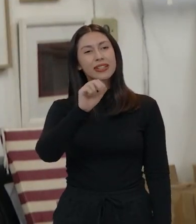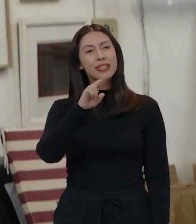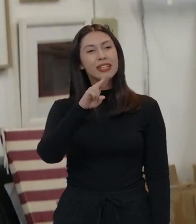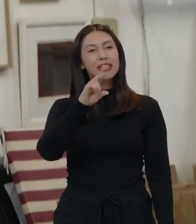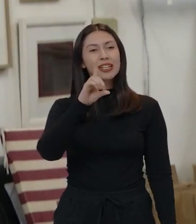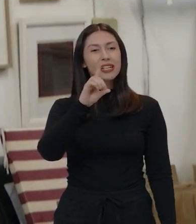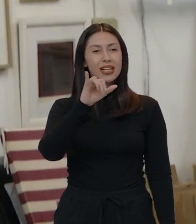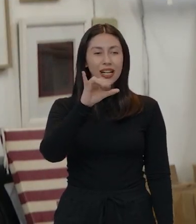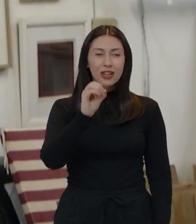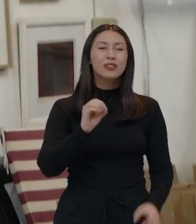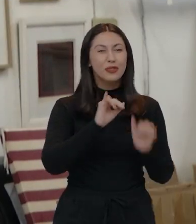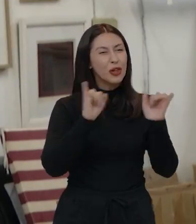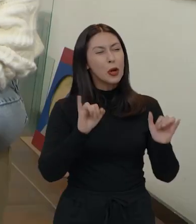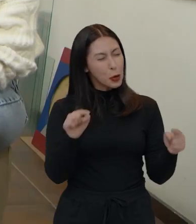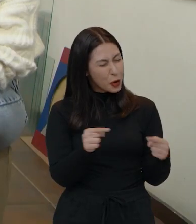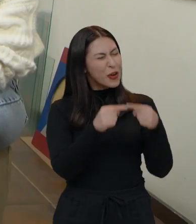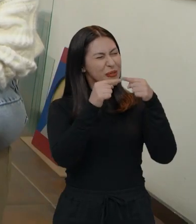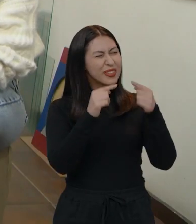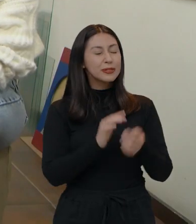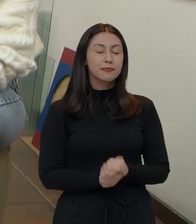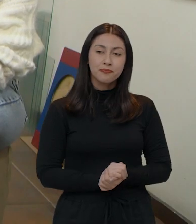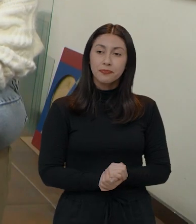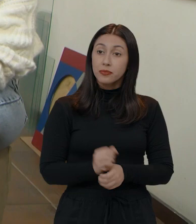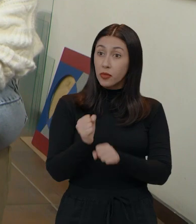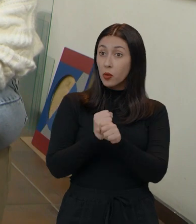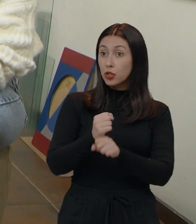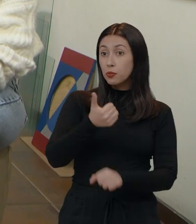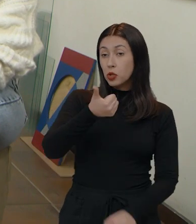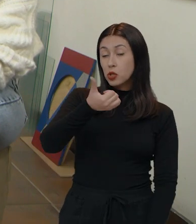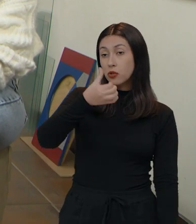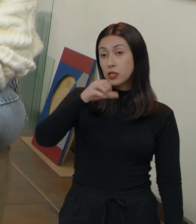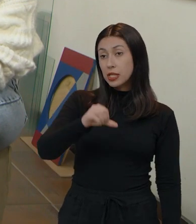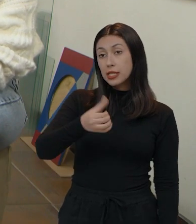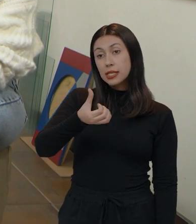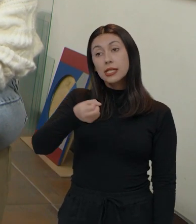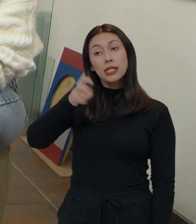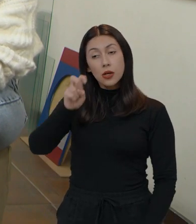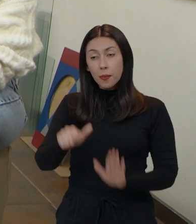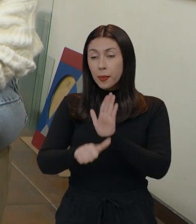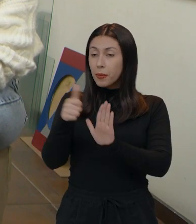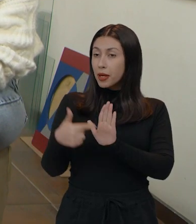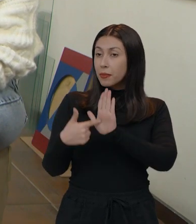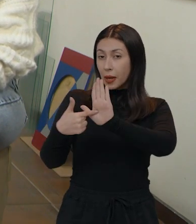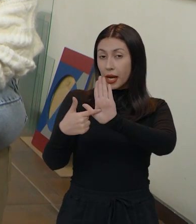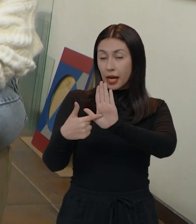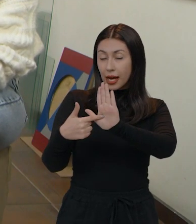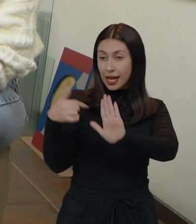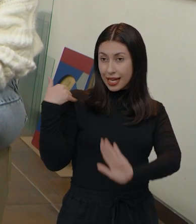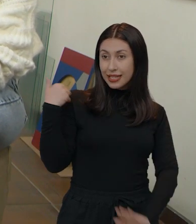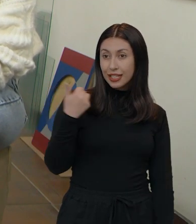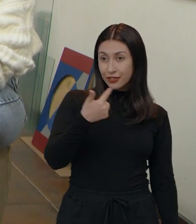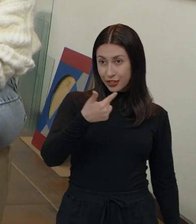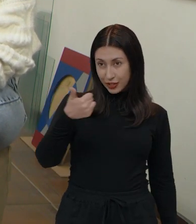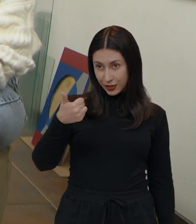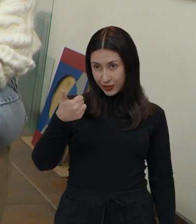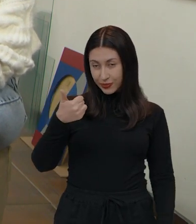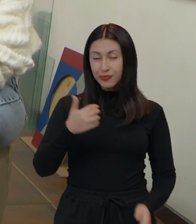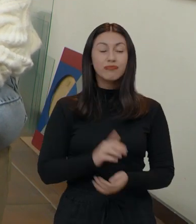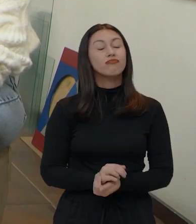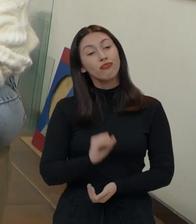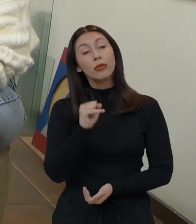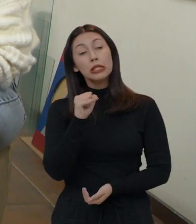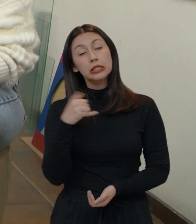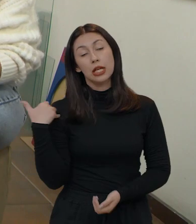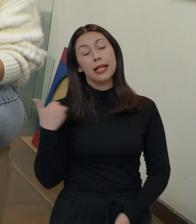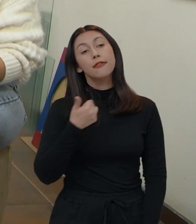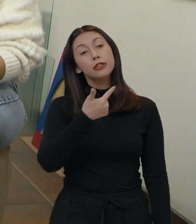igual essa série de gravuras. Em 65 foi a sua primeira exposição, Foi, em 65 foi. Com 20 anos. 20, eu